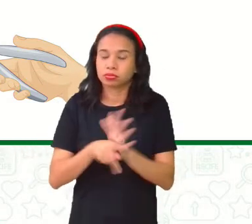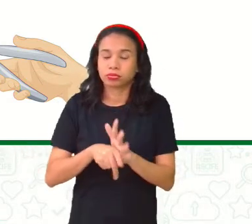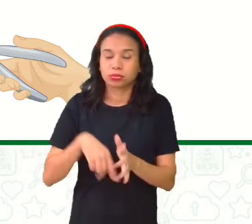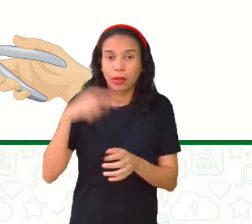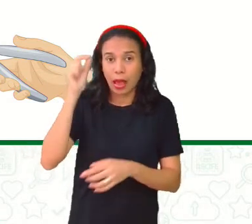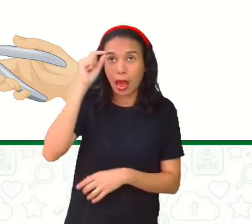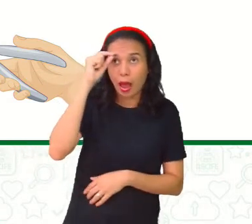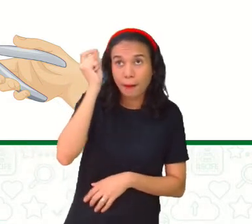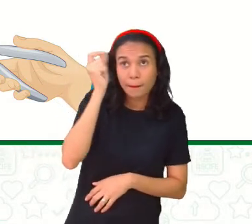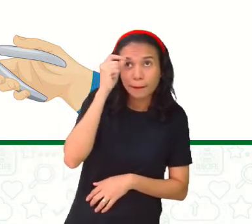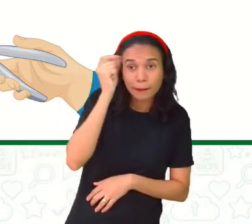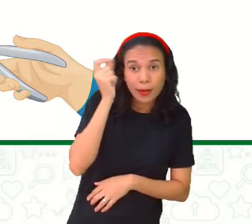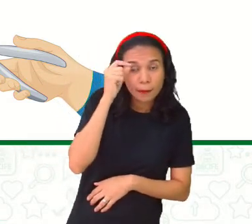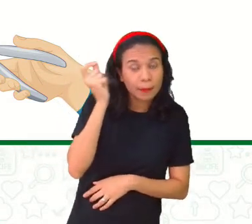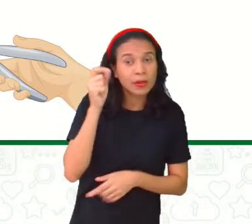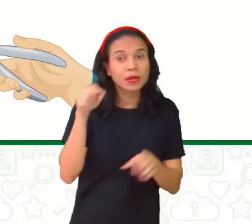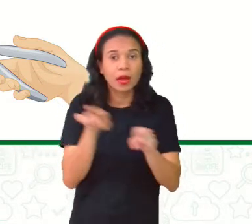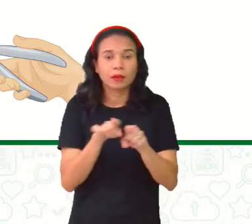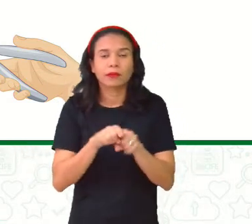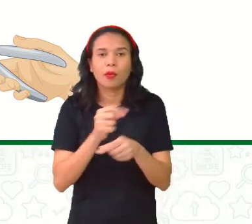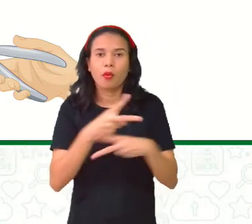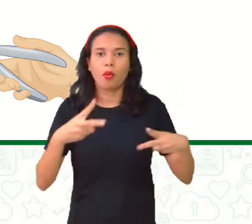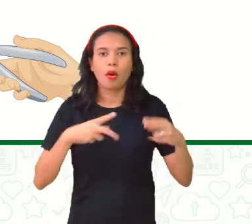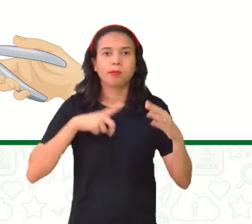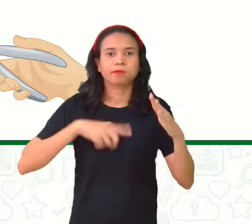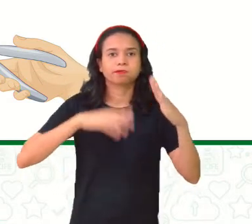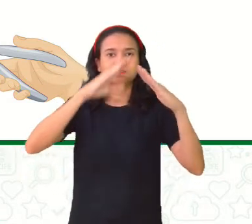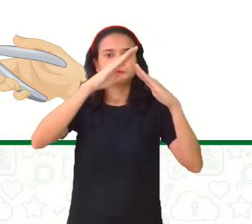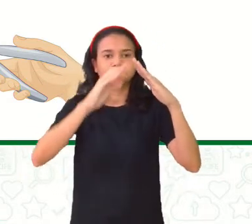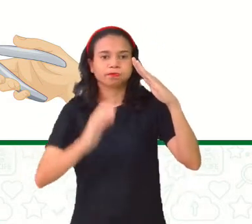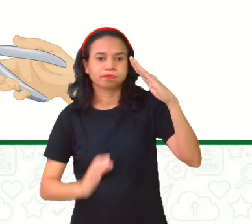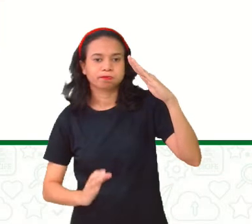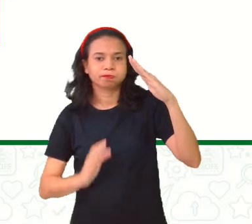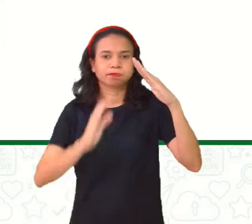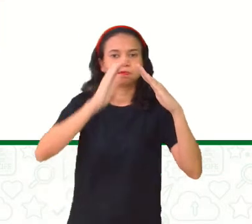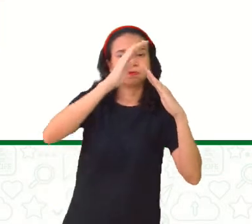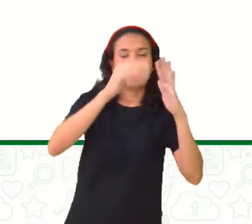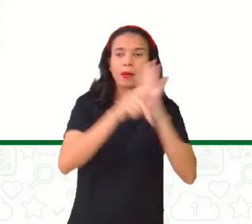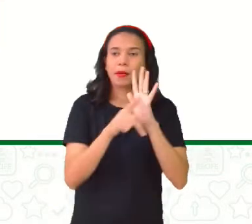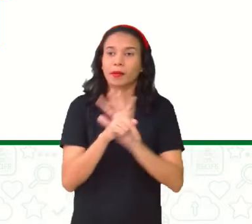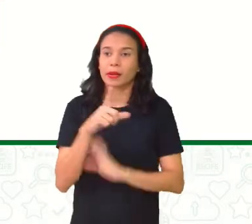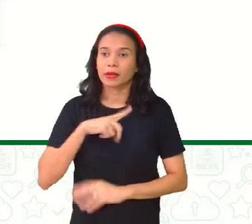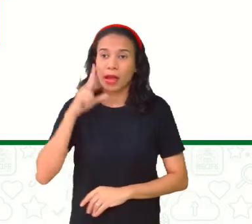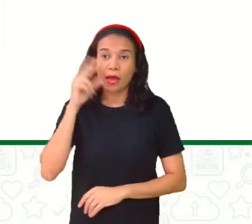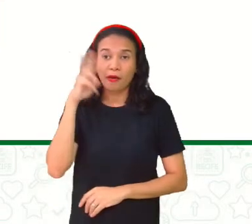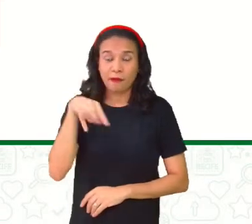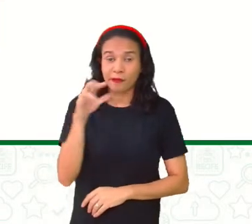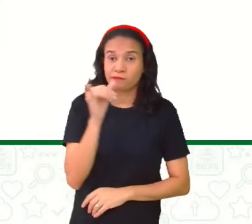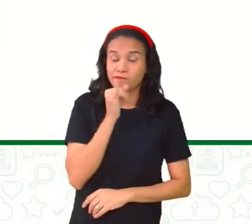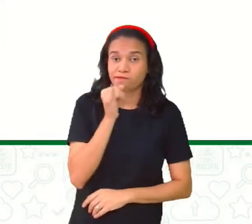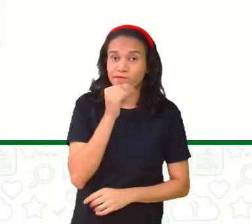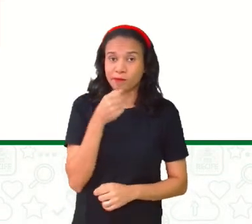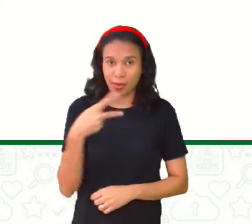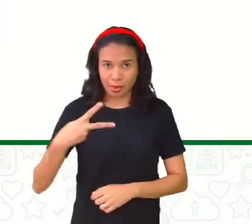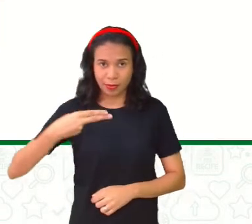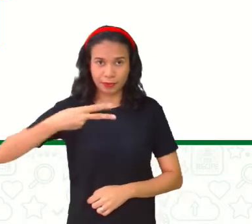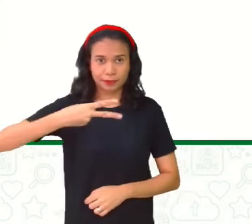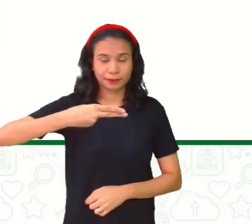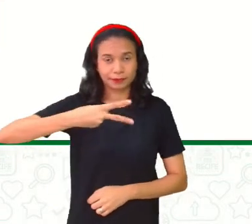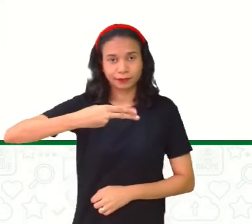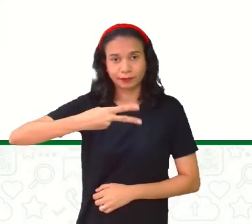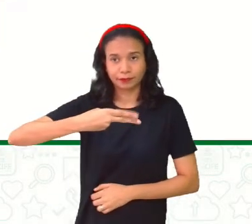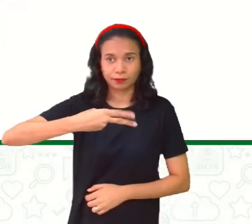pinça, olha só, uma rodana aí, ó, subindo uma caixa, tá vendo? Então, no exemplo aqui da tesoura, olha